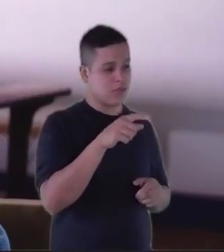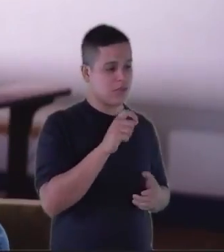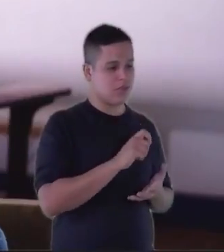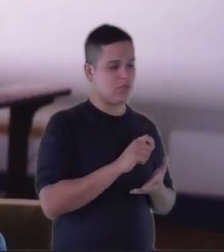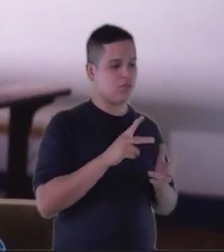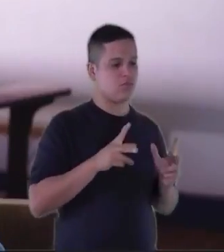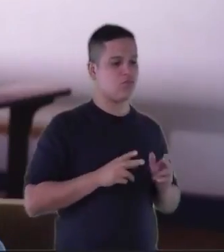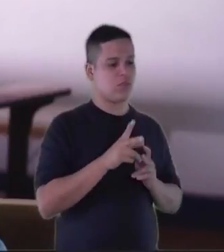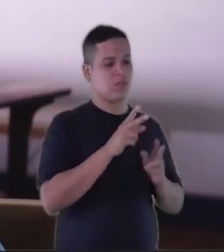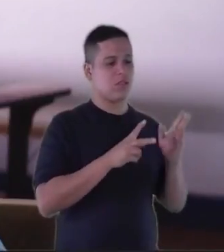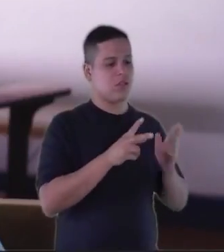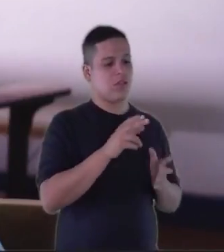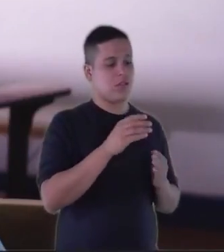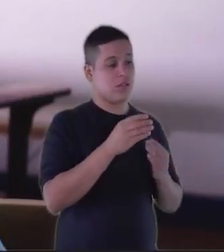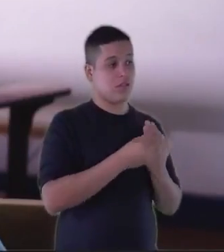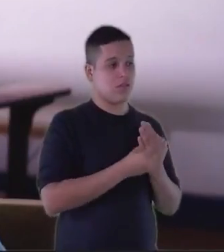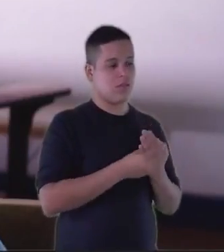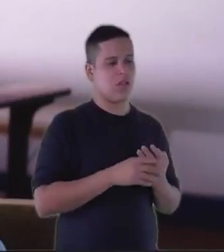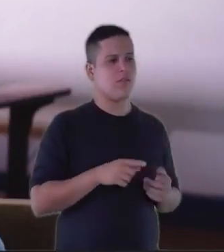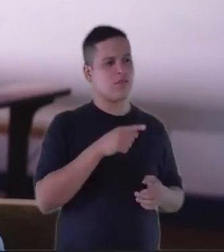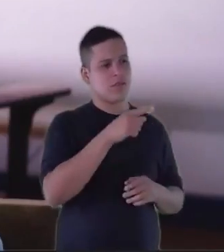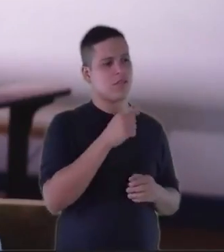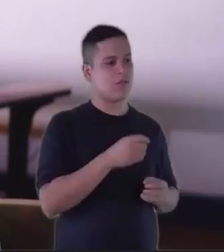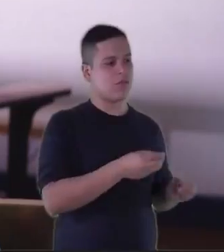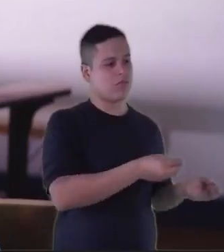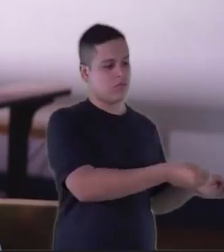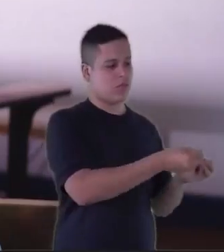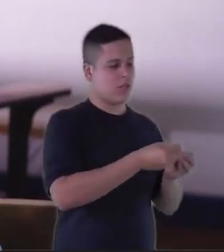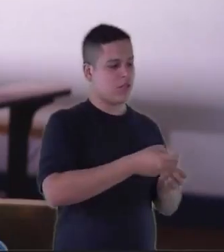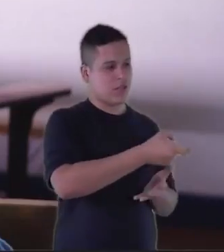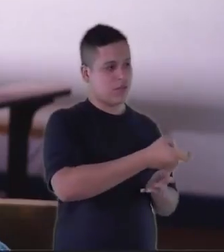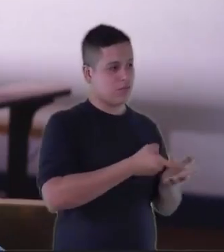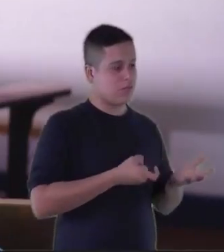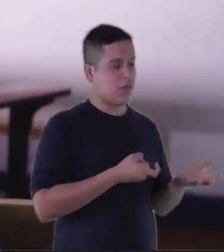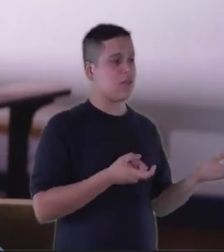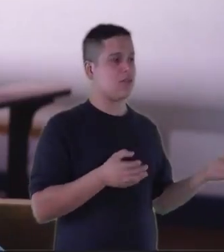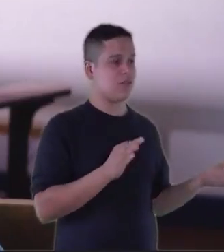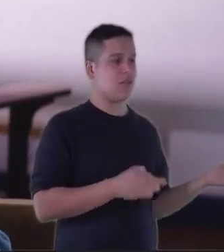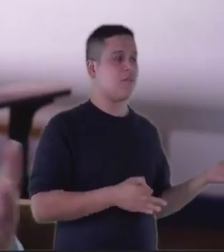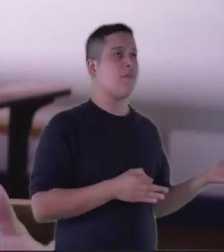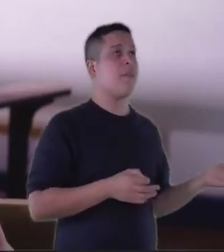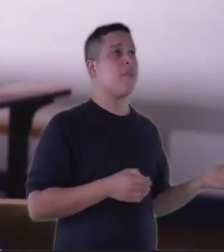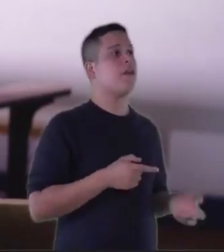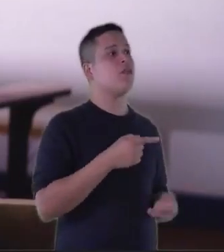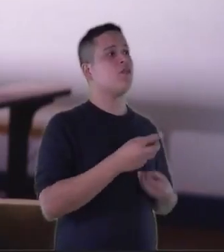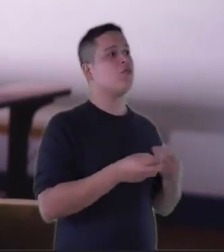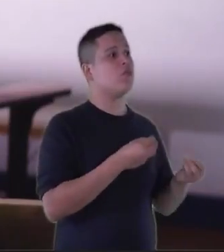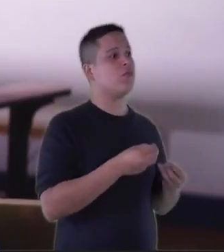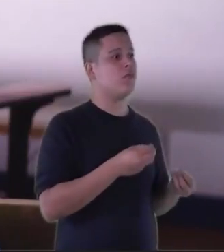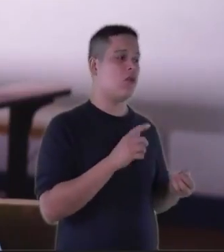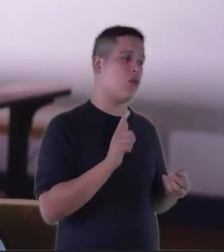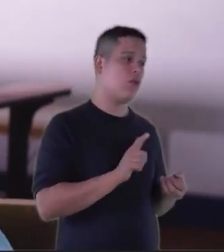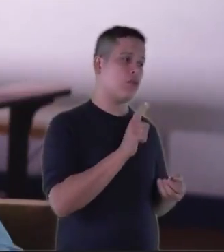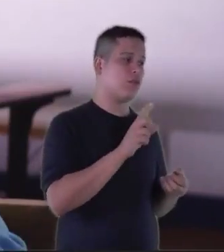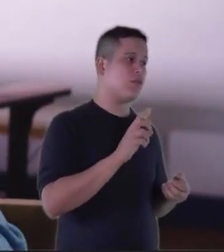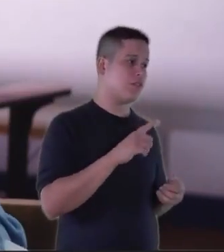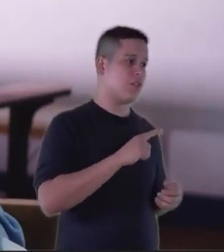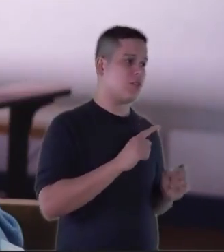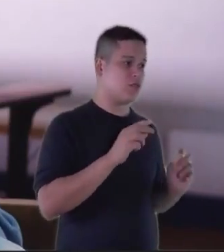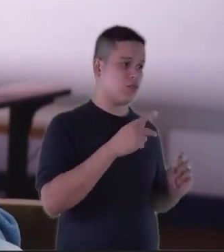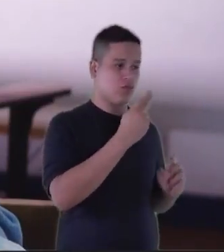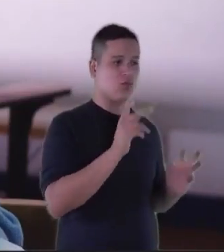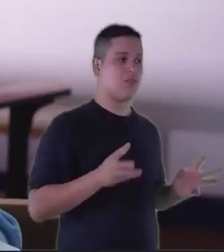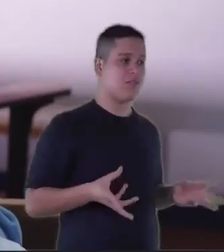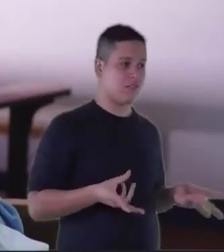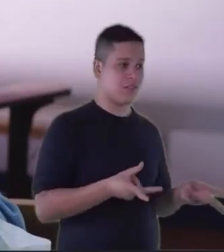você, quando recebe um texto para trabalhar, funciona, é claro, o mecanismo da atriz que tem ali o texto pronto, mas me